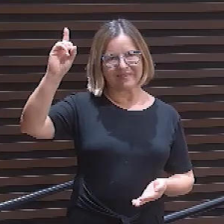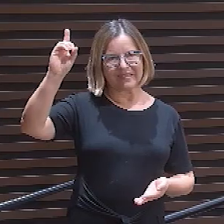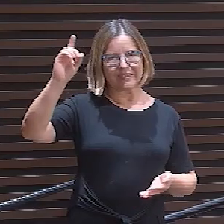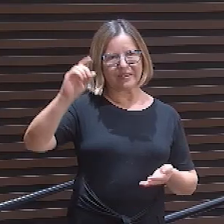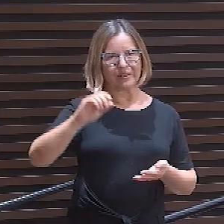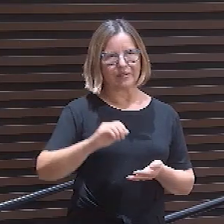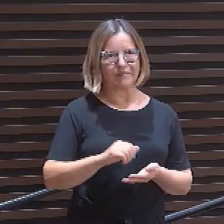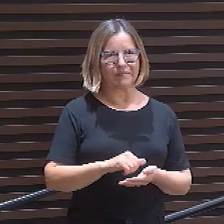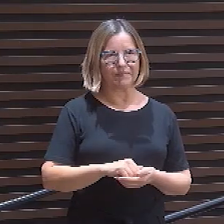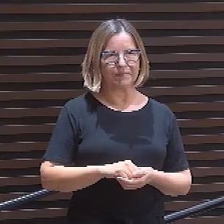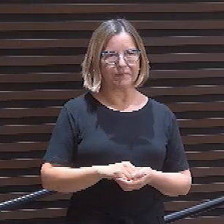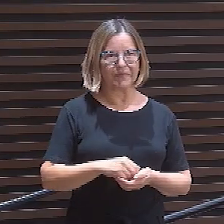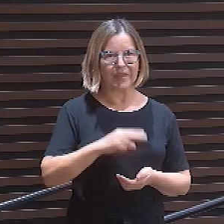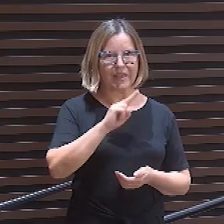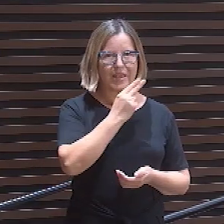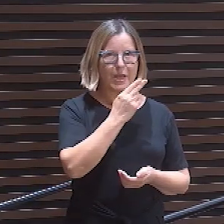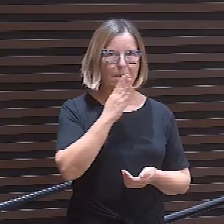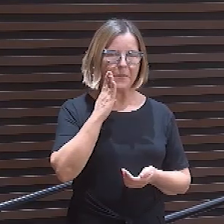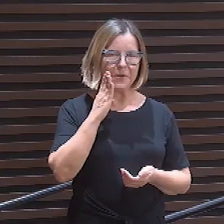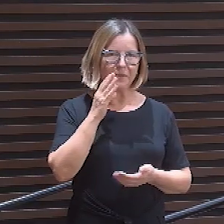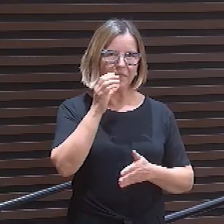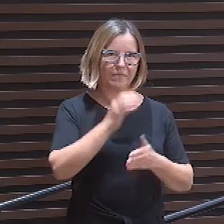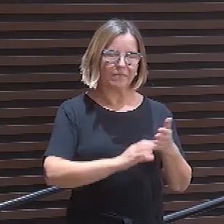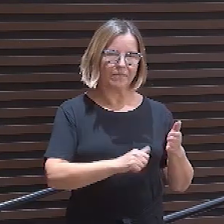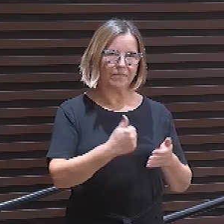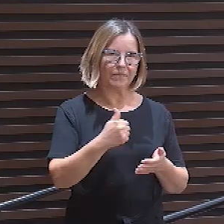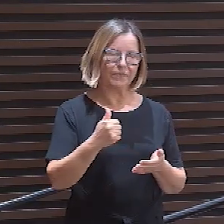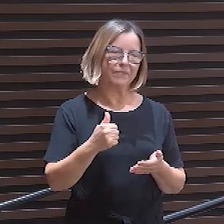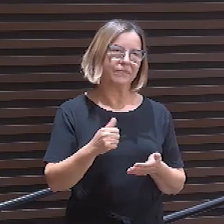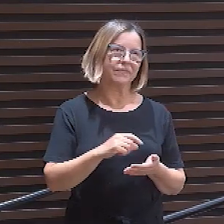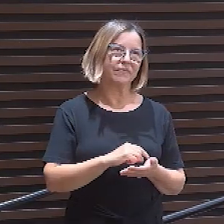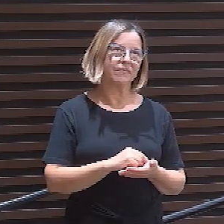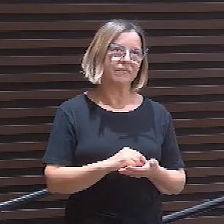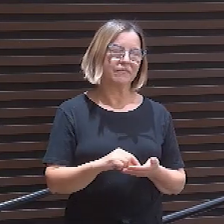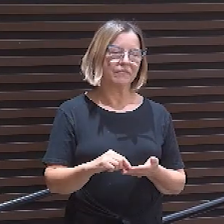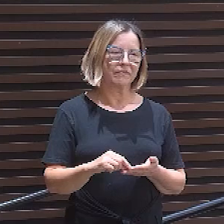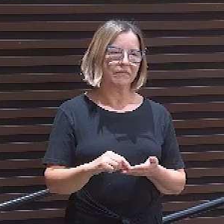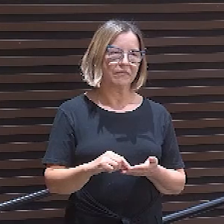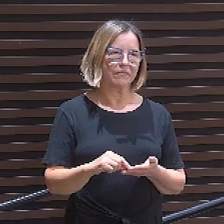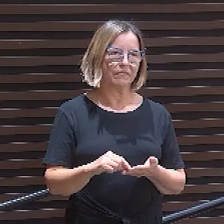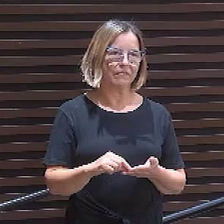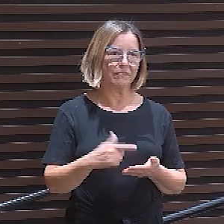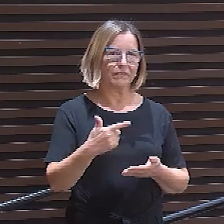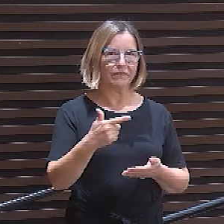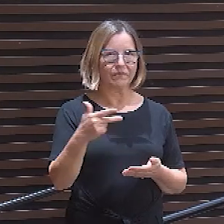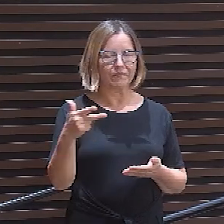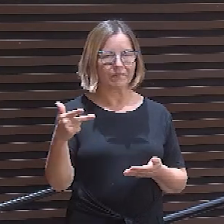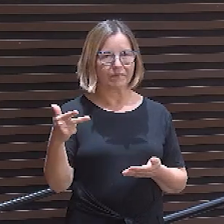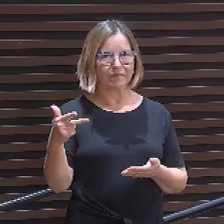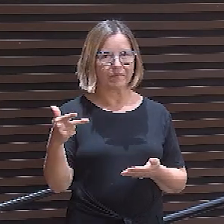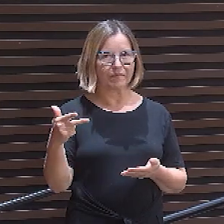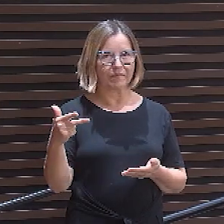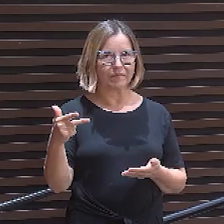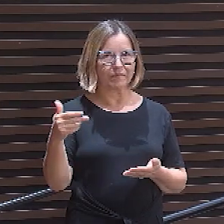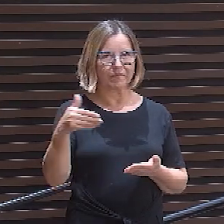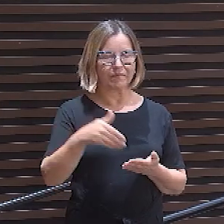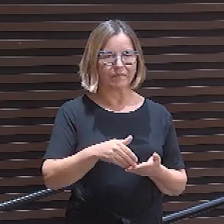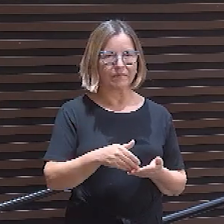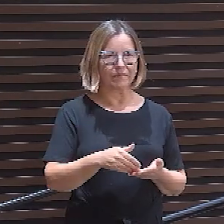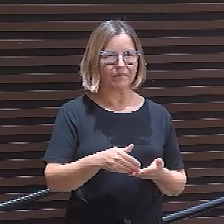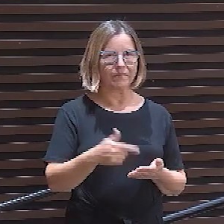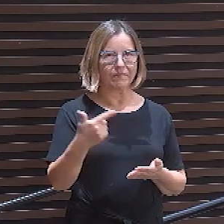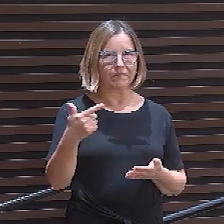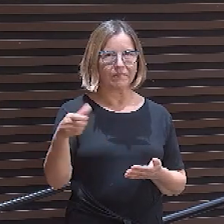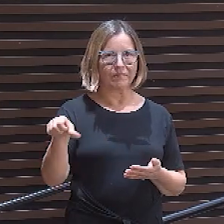em Hebreus capítulo 11, versos 23 a